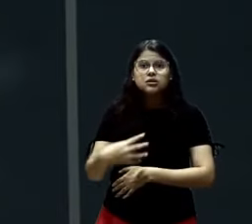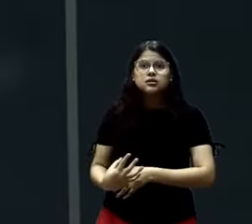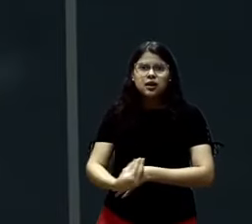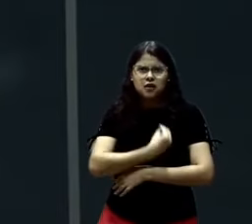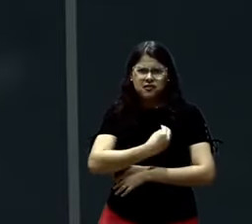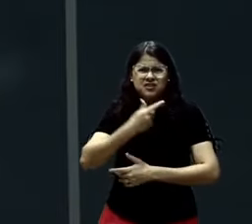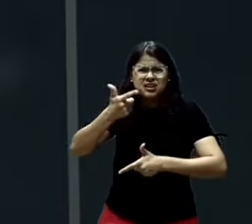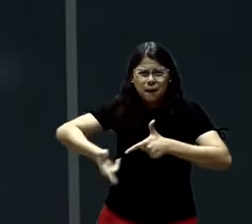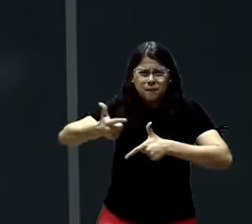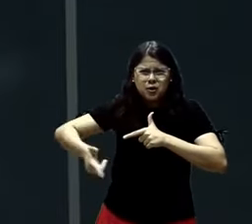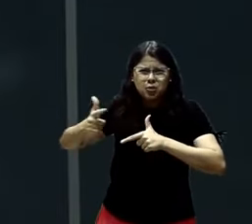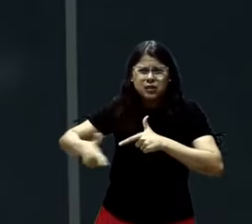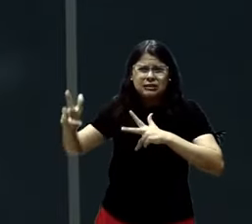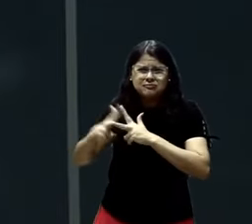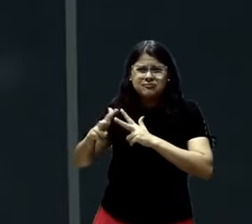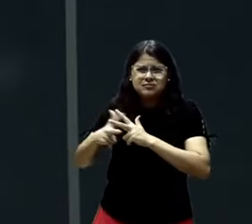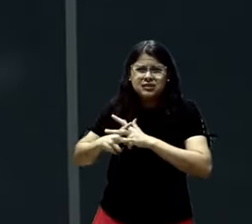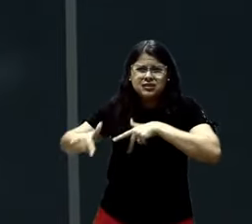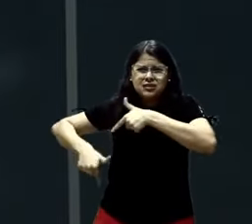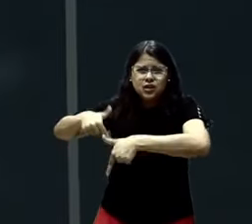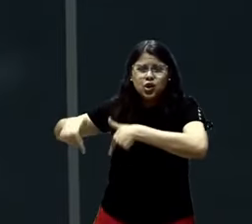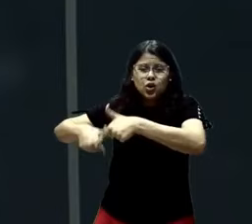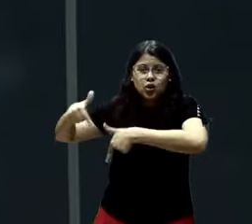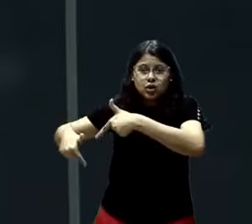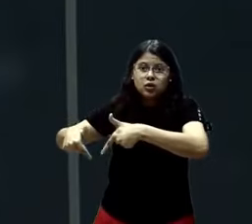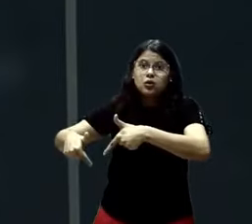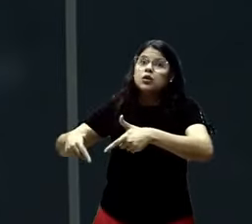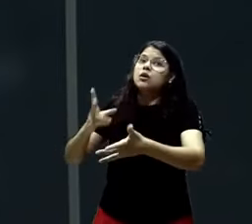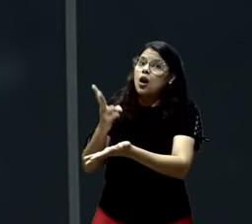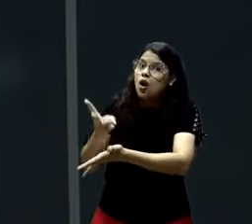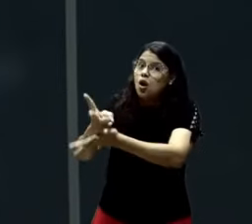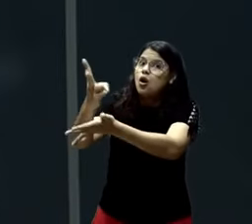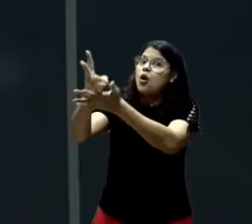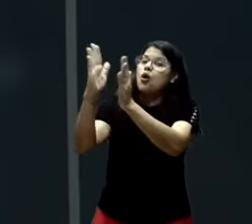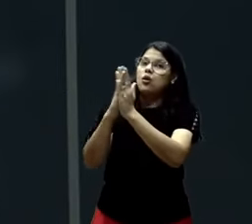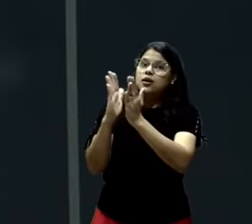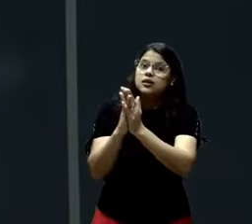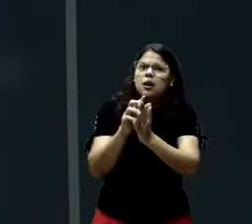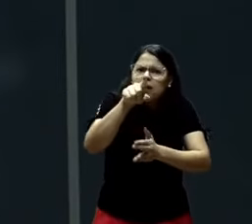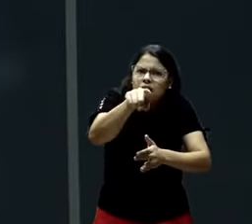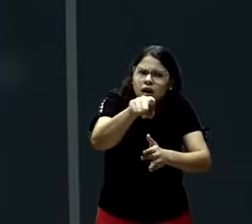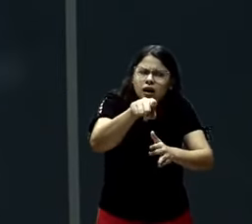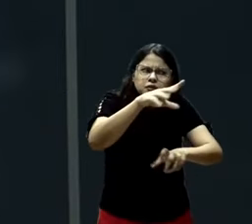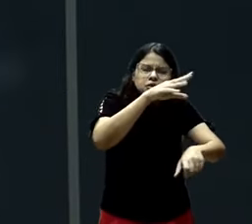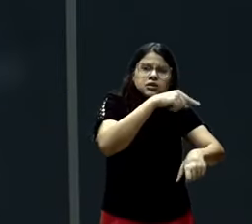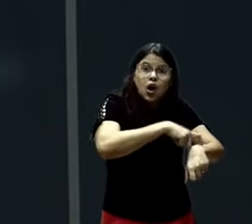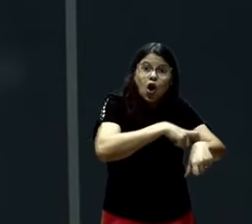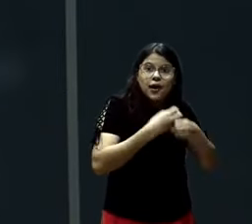oração. Se Deus te deu esse privilégio de viver um momento no palácio de conforto, ei, não